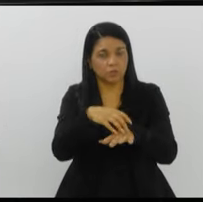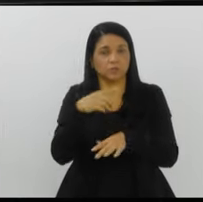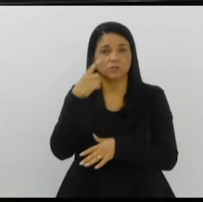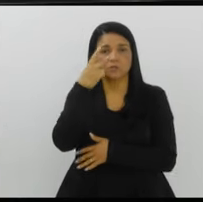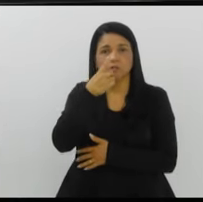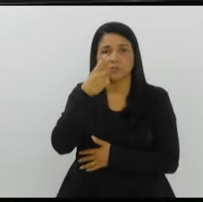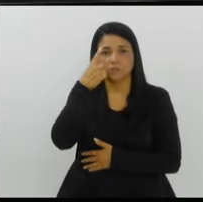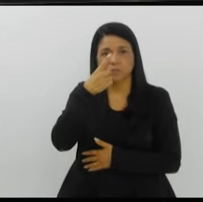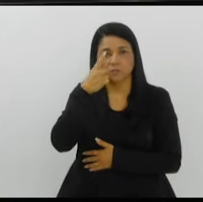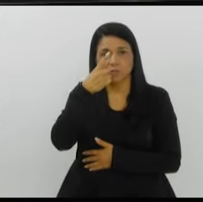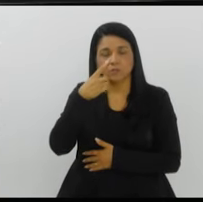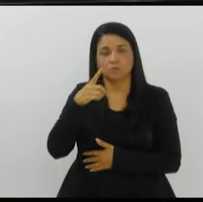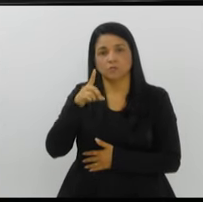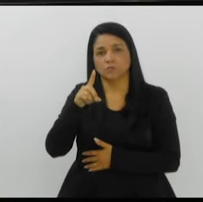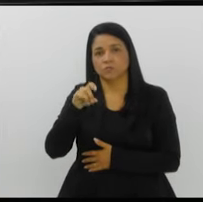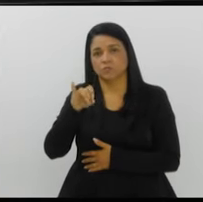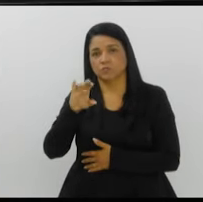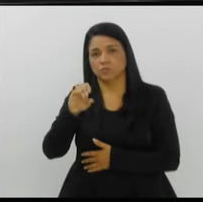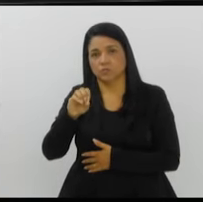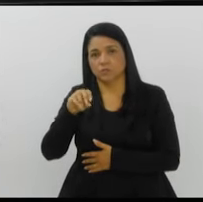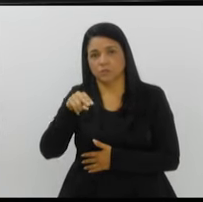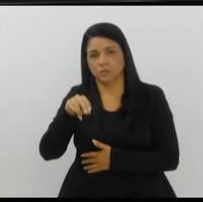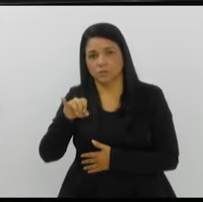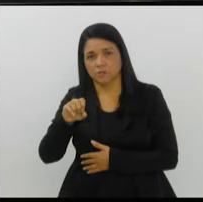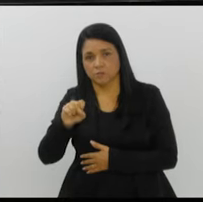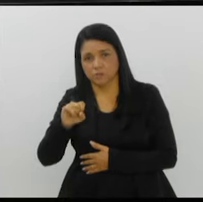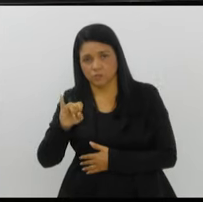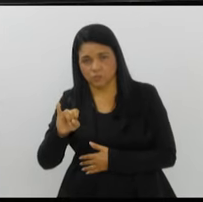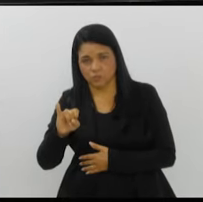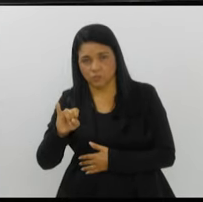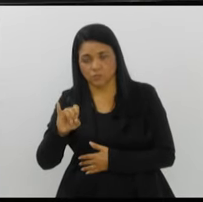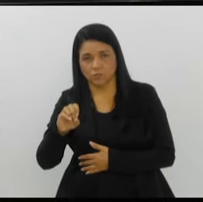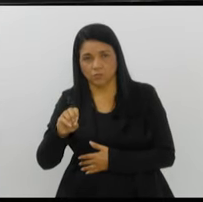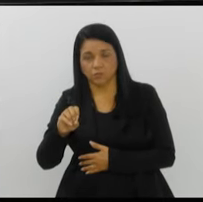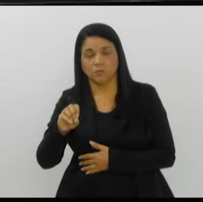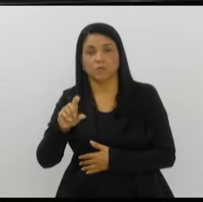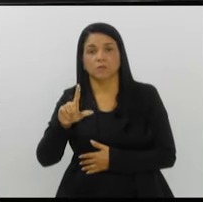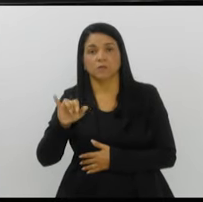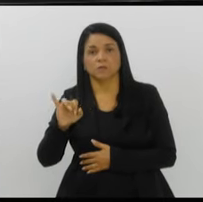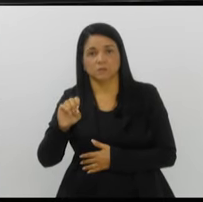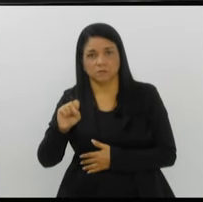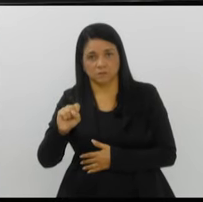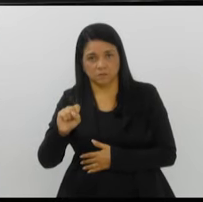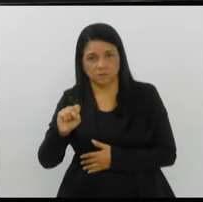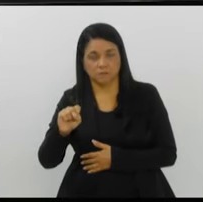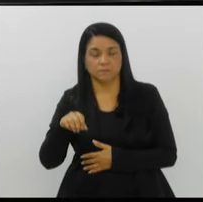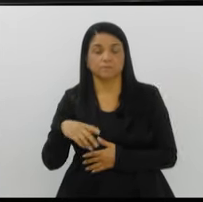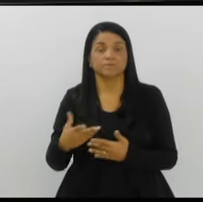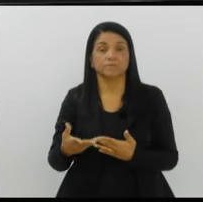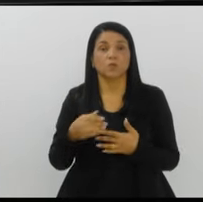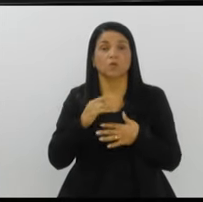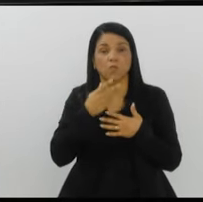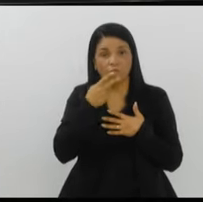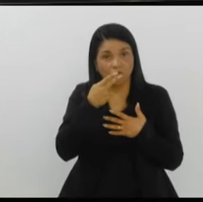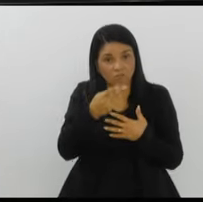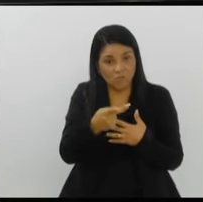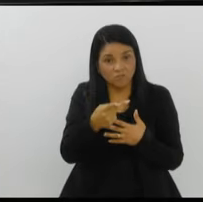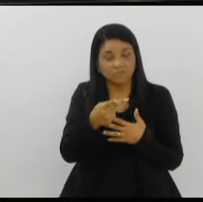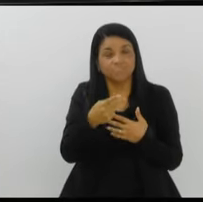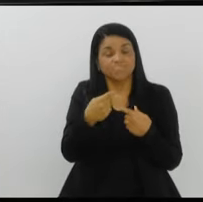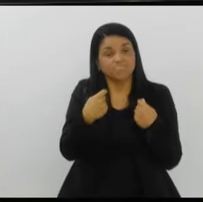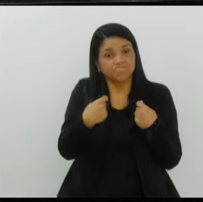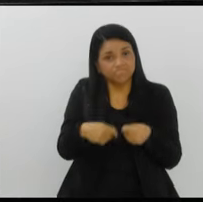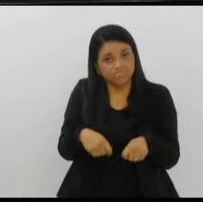deputado Dionísio Lins. E estou reafirmando, senhor presidente, porque vamos ter que